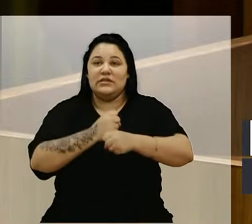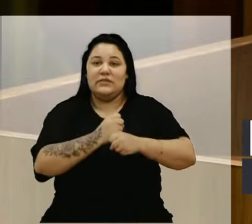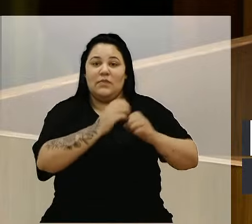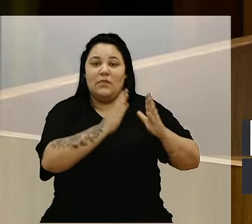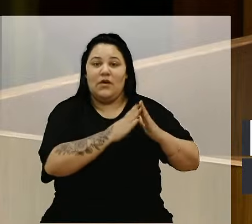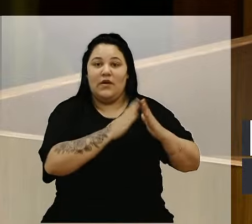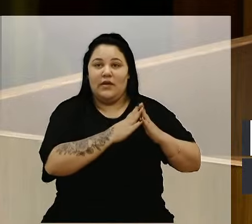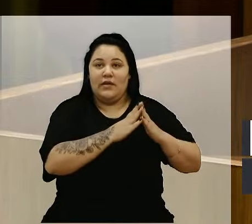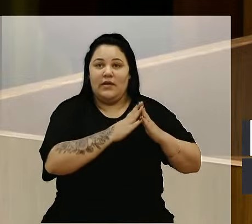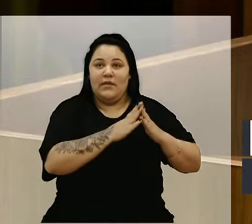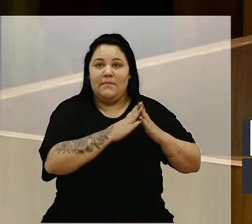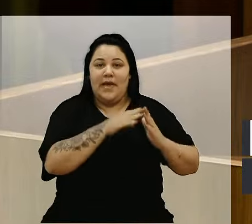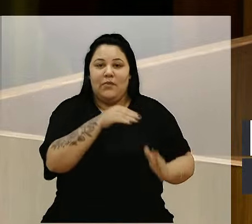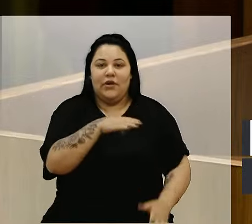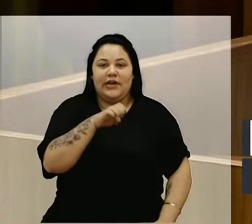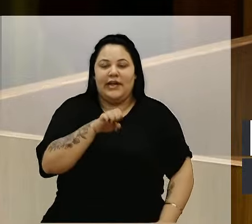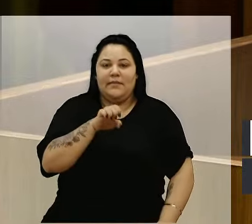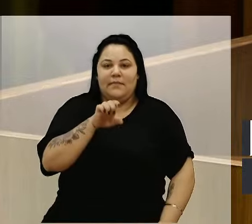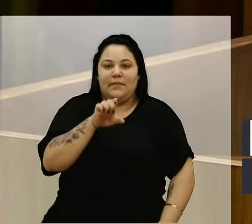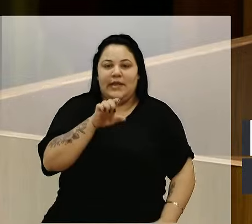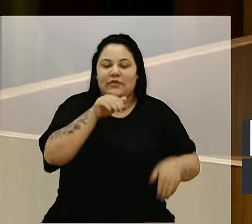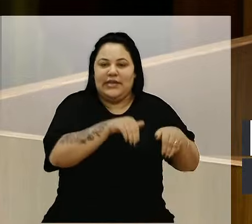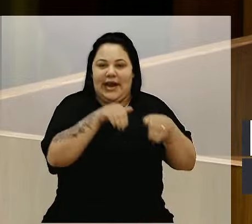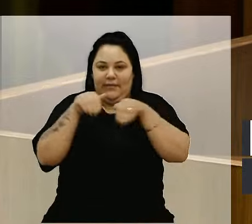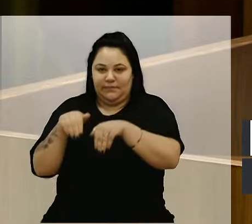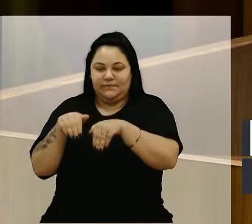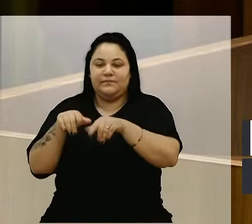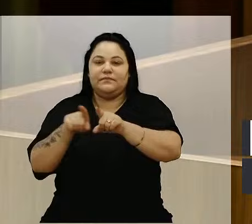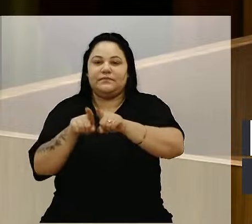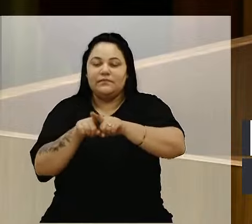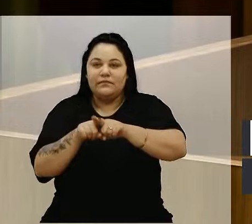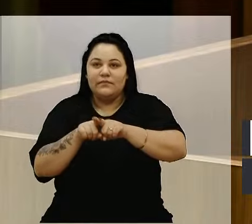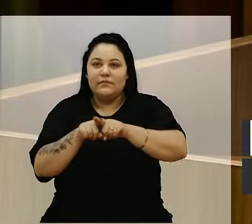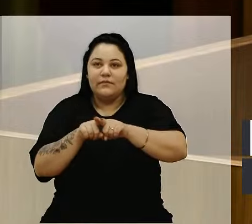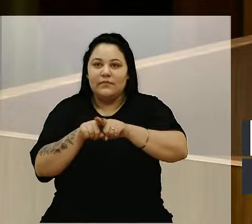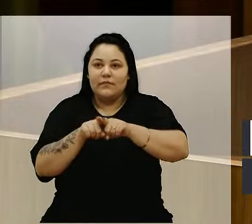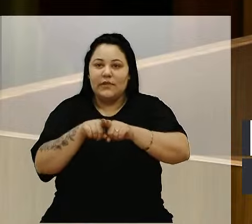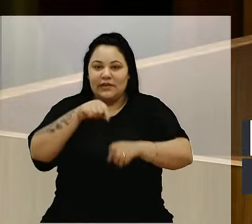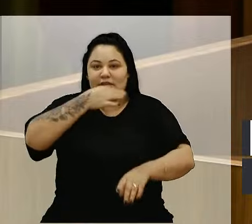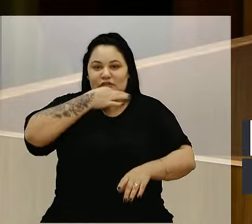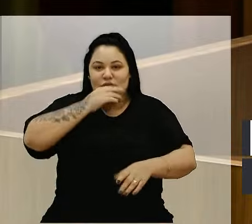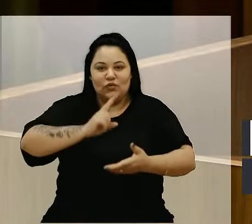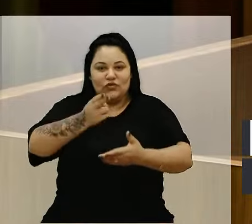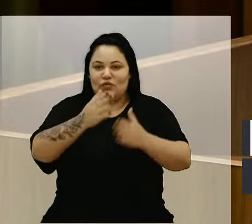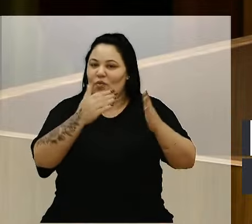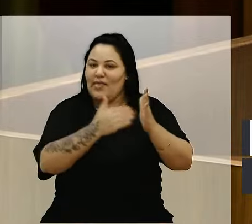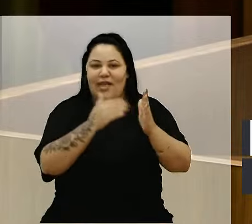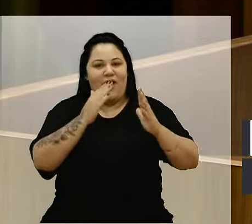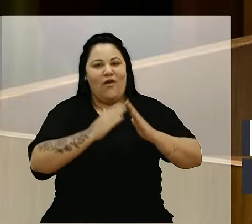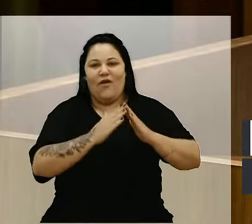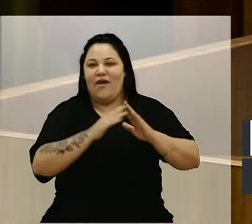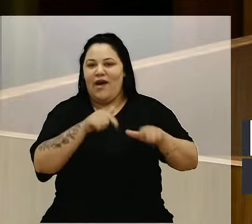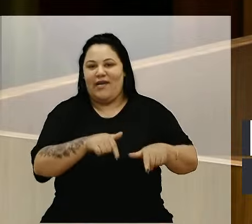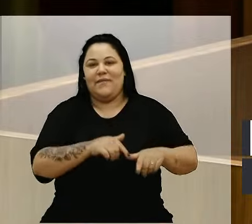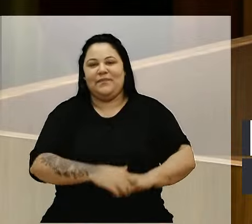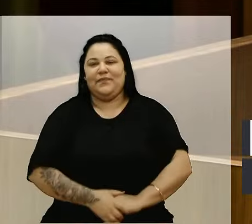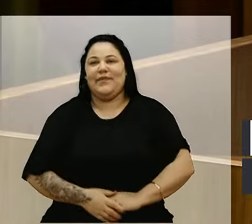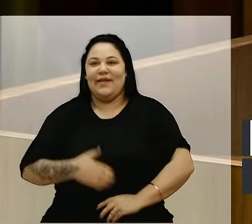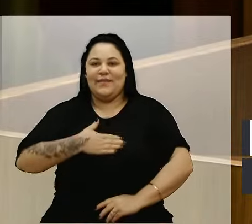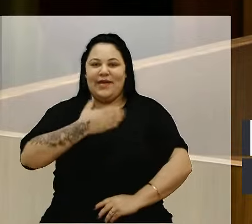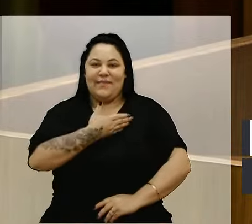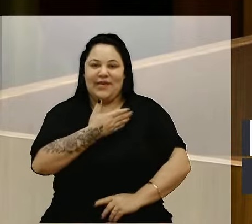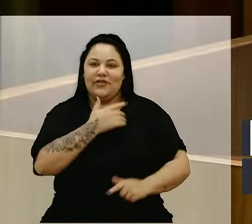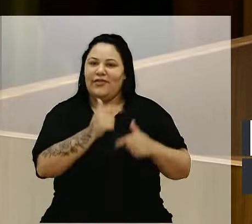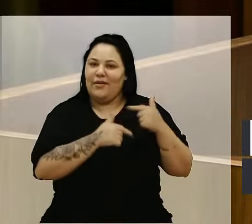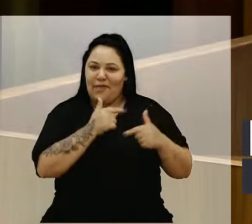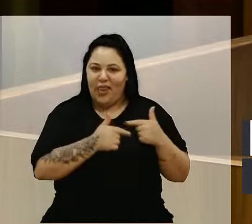na Austrália. Dione reside em Caxias do Sul até hoje. A minha amiga atuou como doméstica